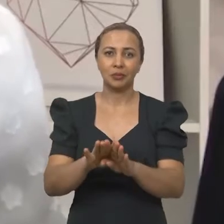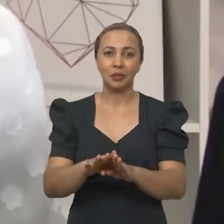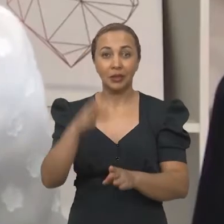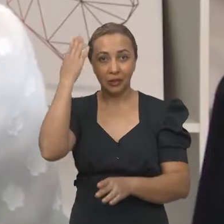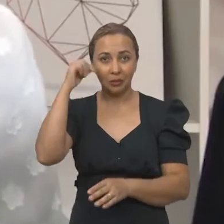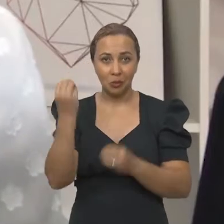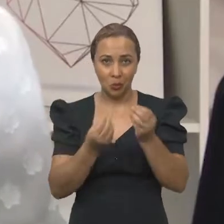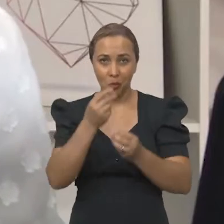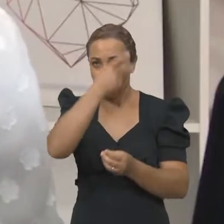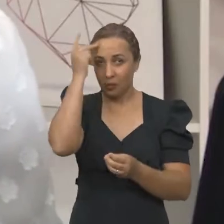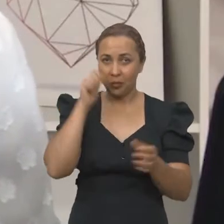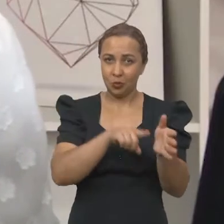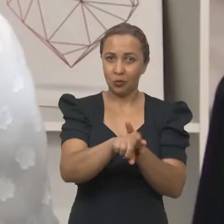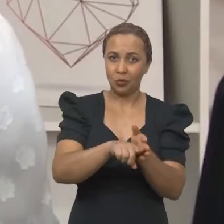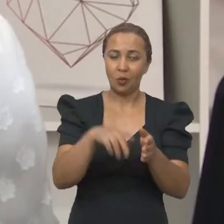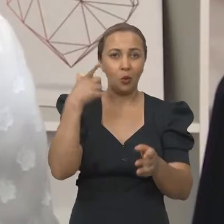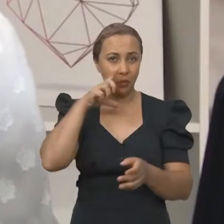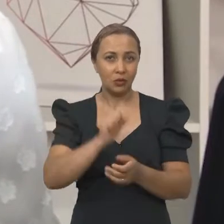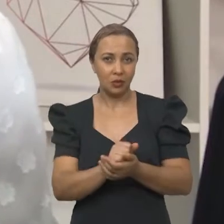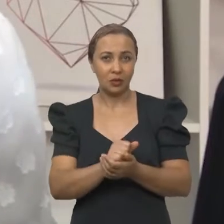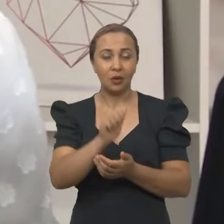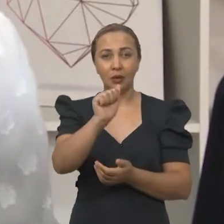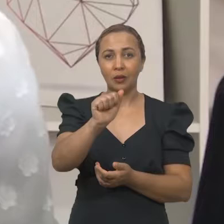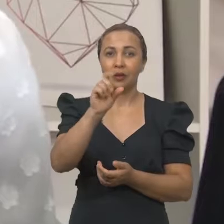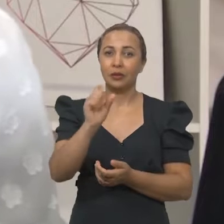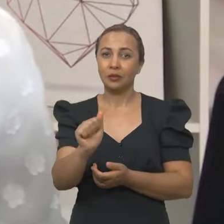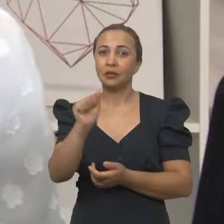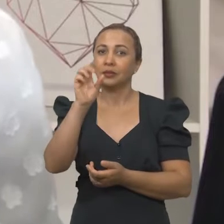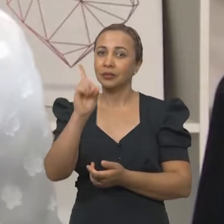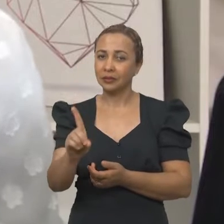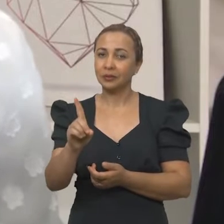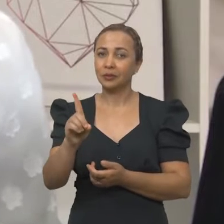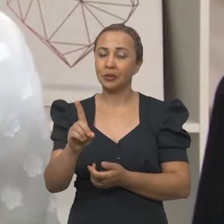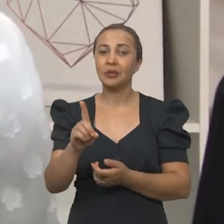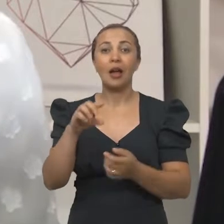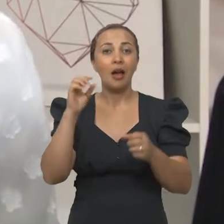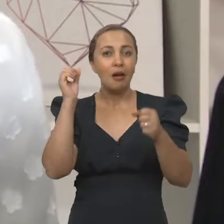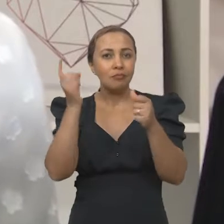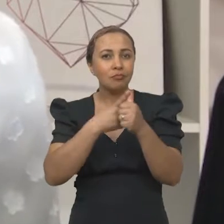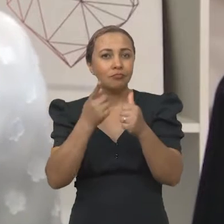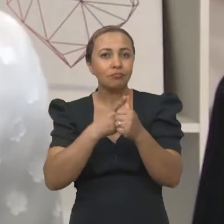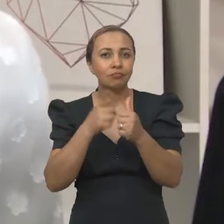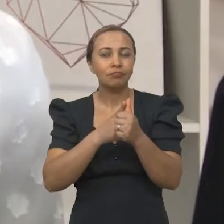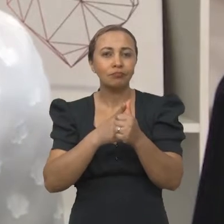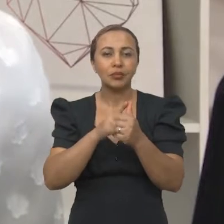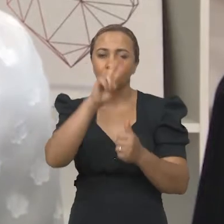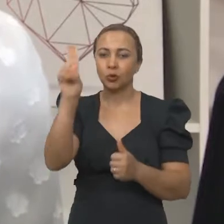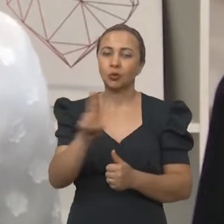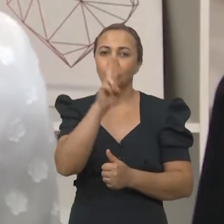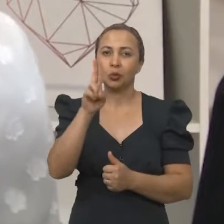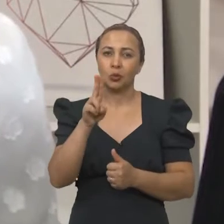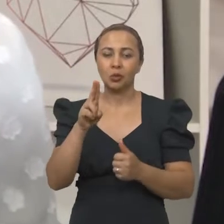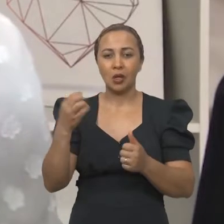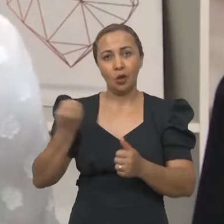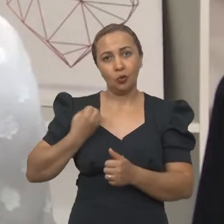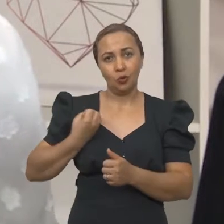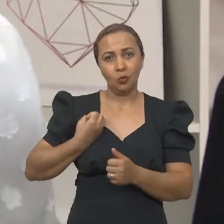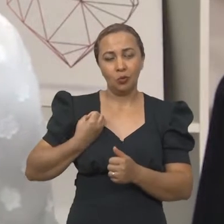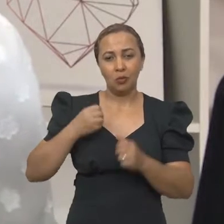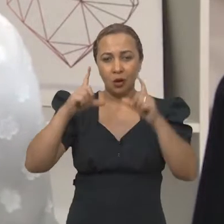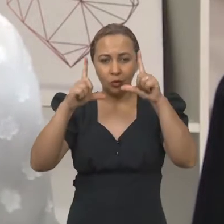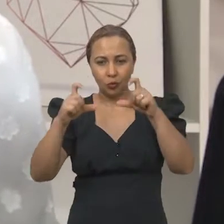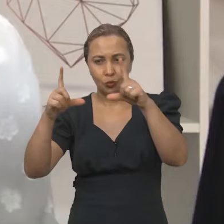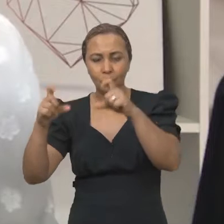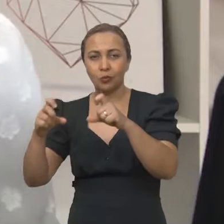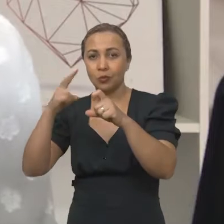como os pesquisadores conseguiram esses dados? O SAD é a primeira ferramenta de monitoramento que se utiliza de dados coletados